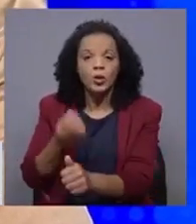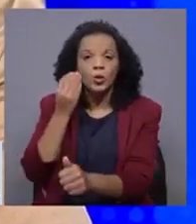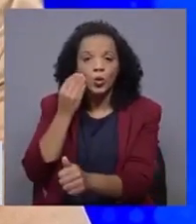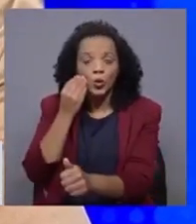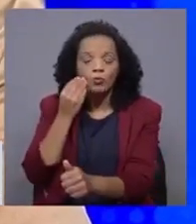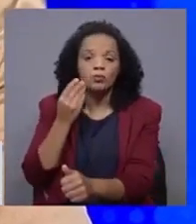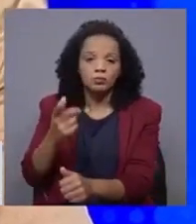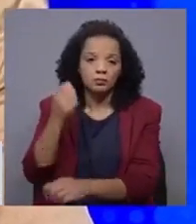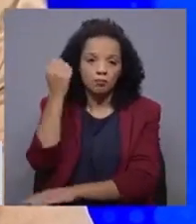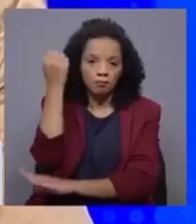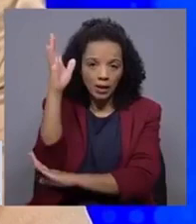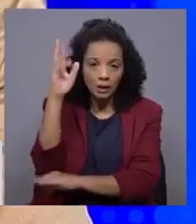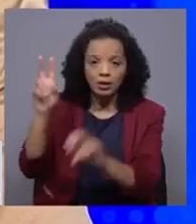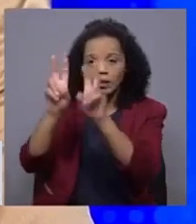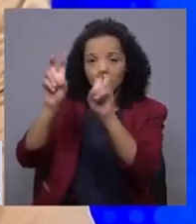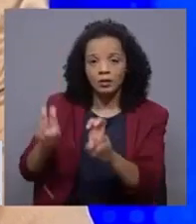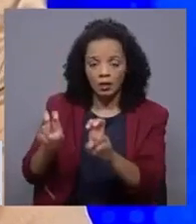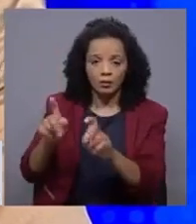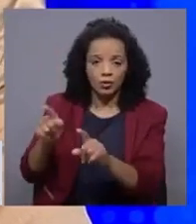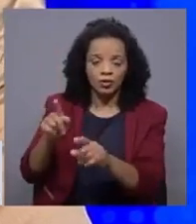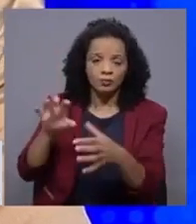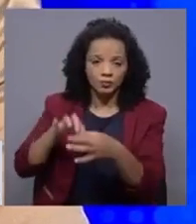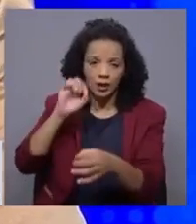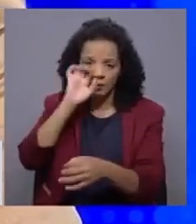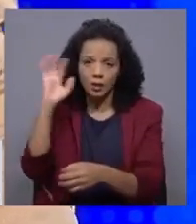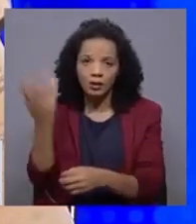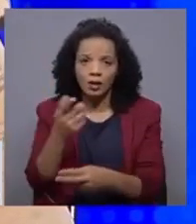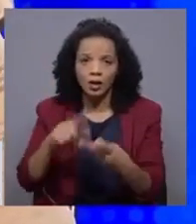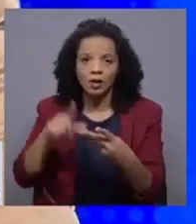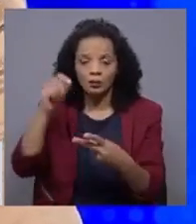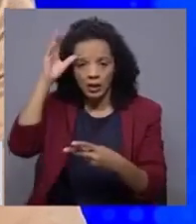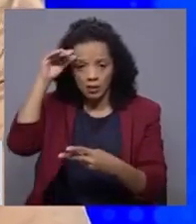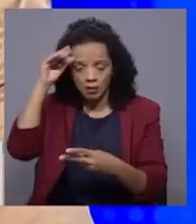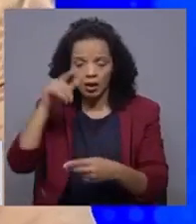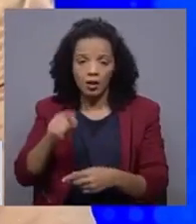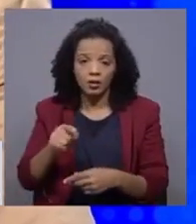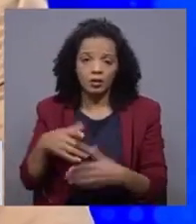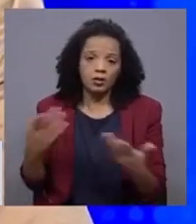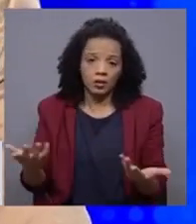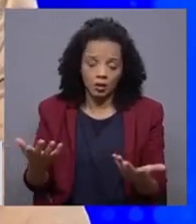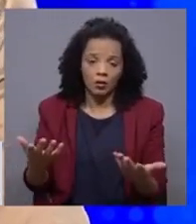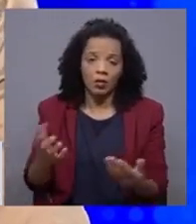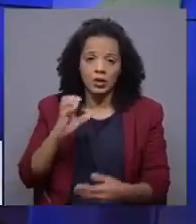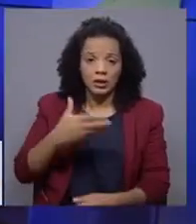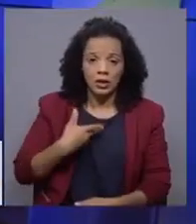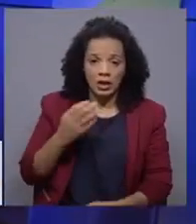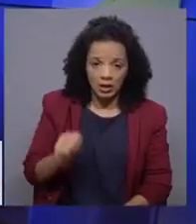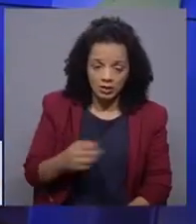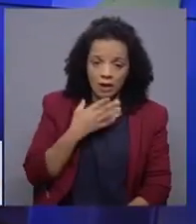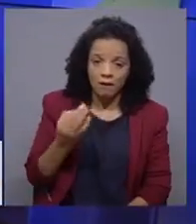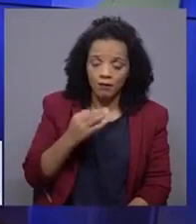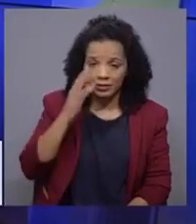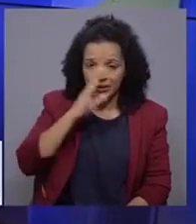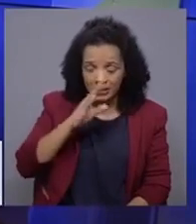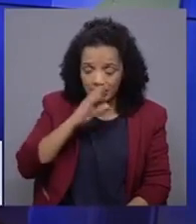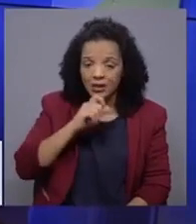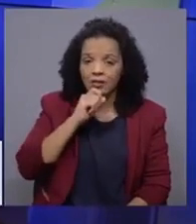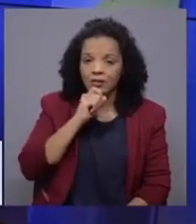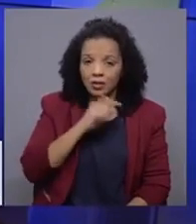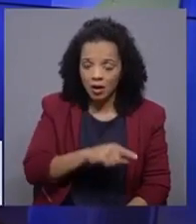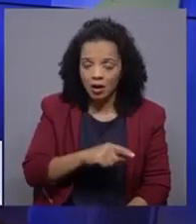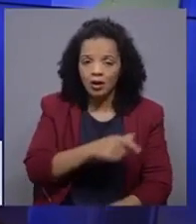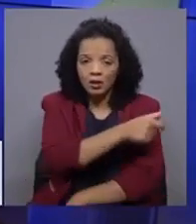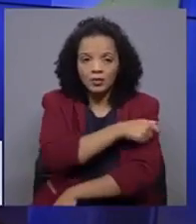vermelhas do PAN nestas matérias, quer em matéria ambiental, quer em matéria animal. Seria impossível. E, portanto, ou o CDS, de facto, caso consiga, de facto, manter a